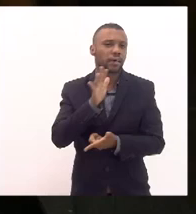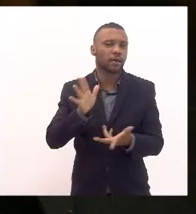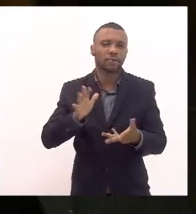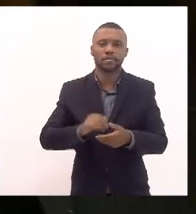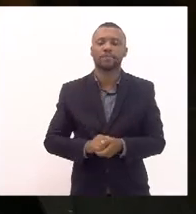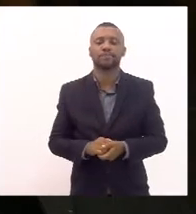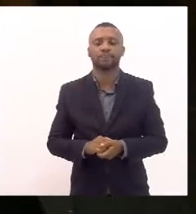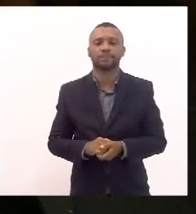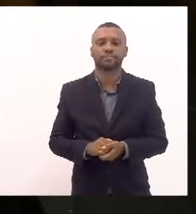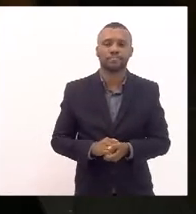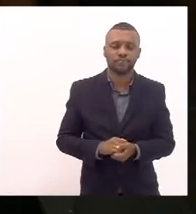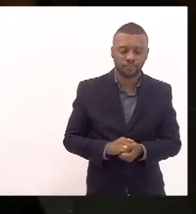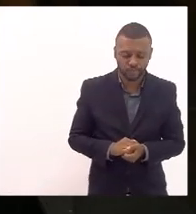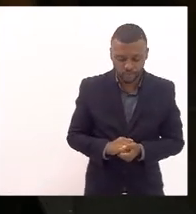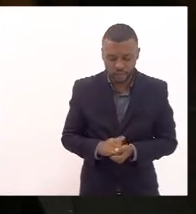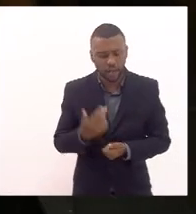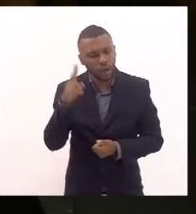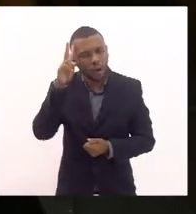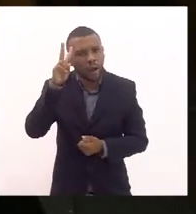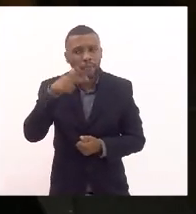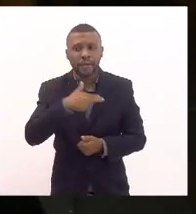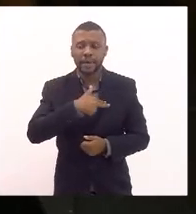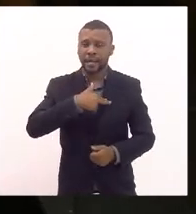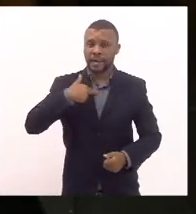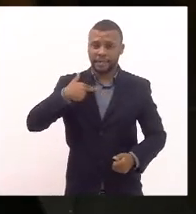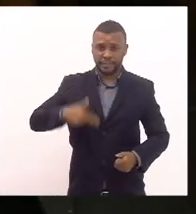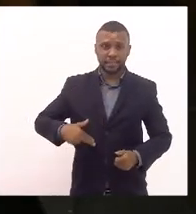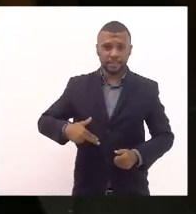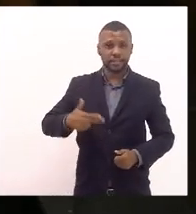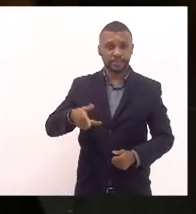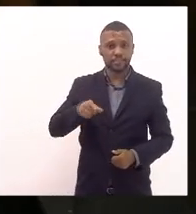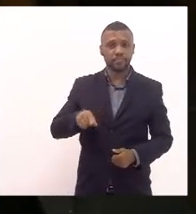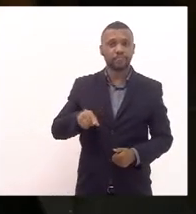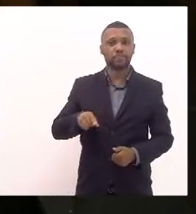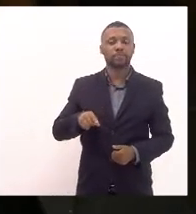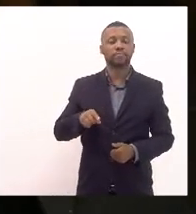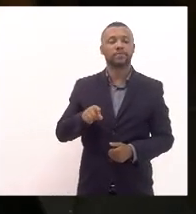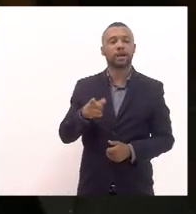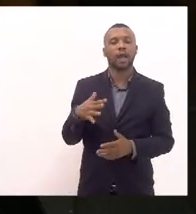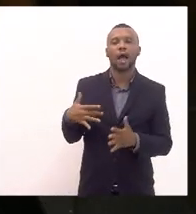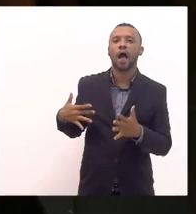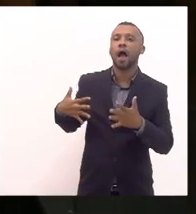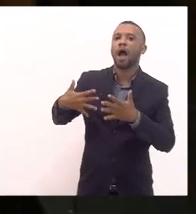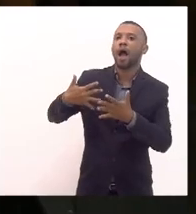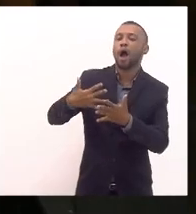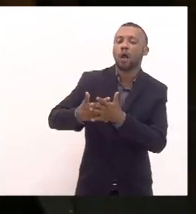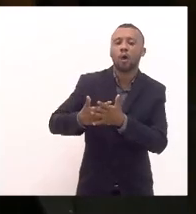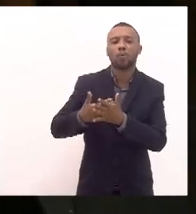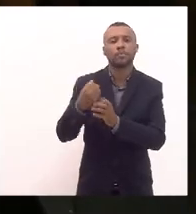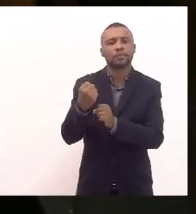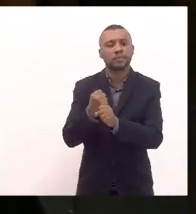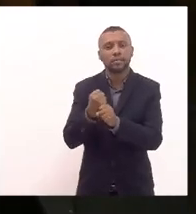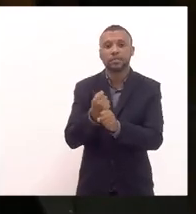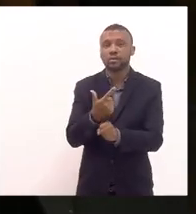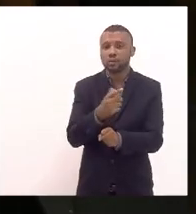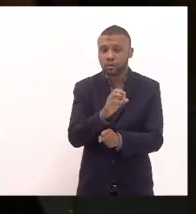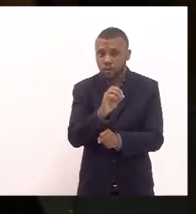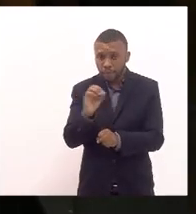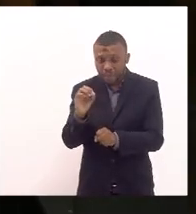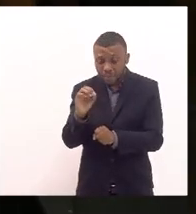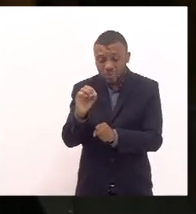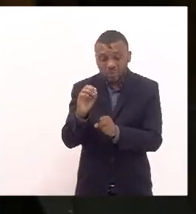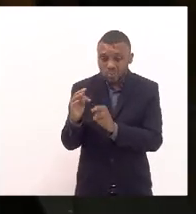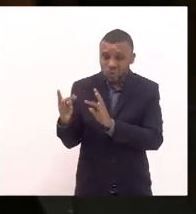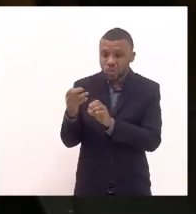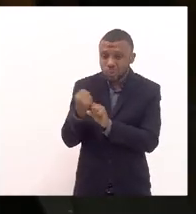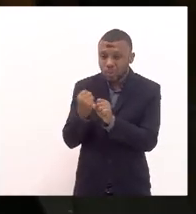é a China o que ao longo de todos os anos 2000 praticamente todos os anos